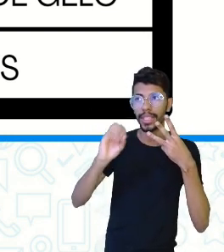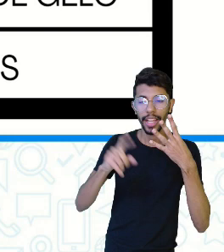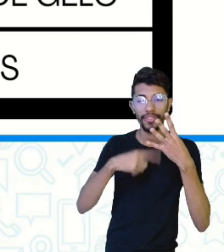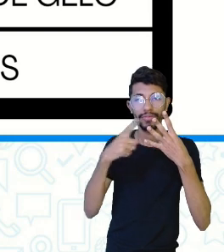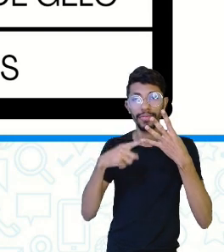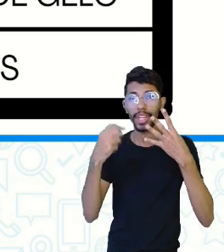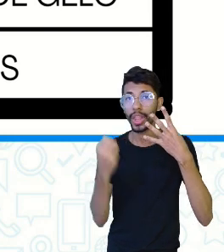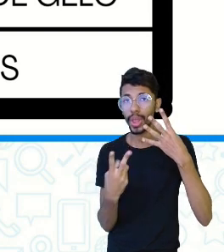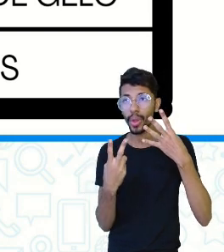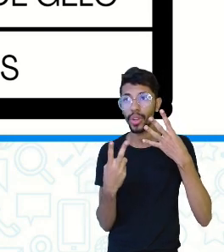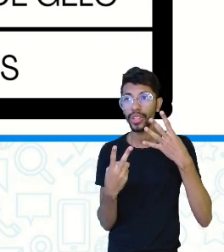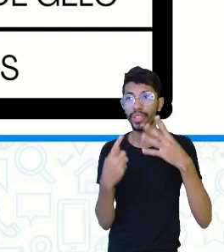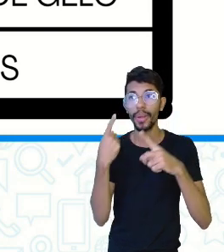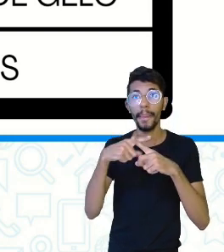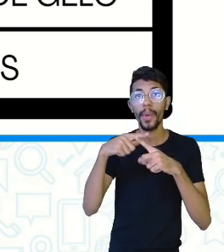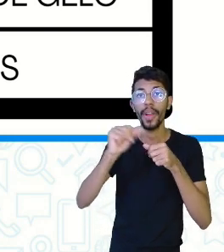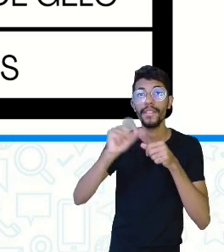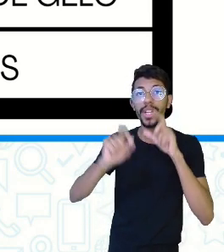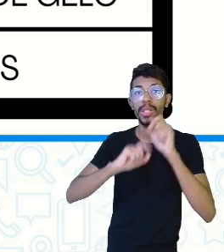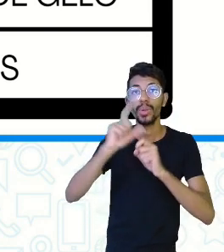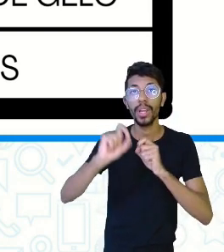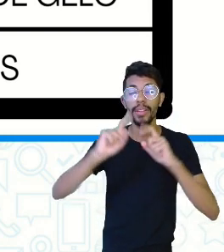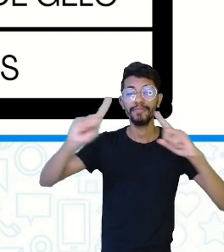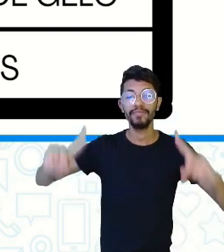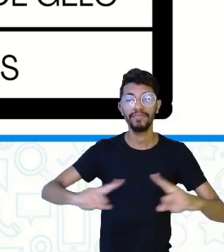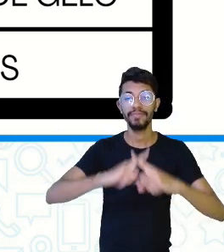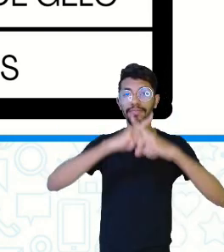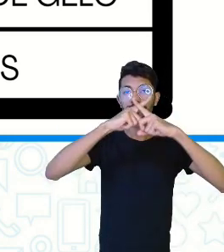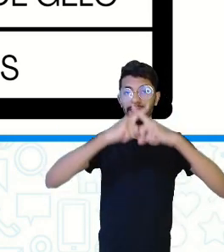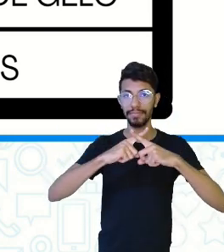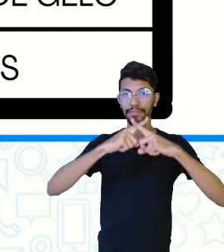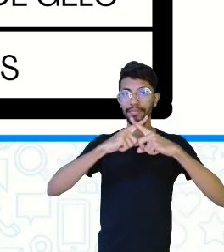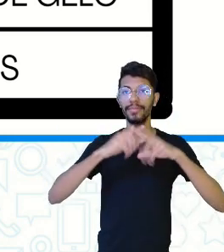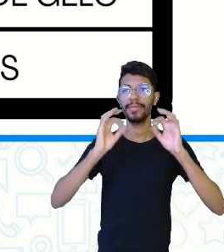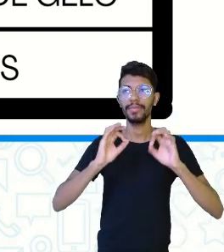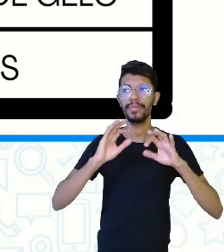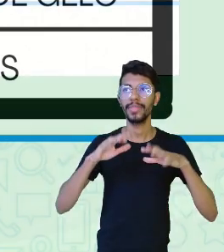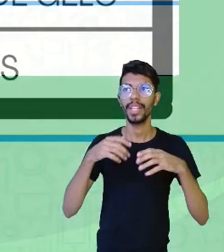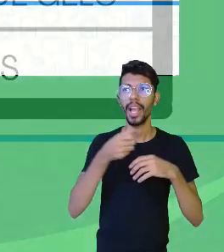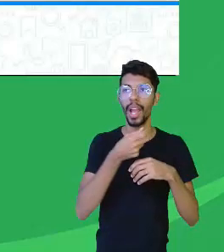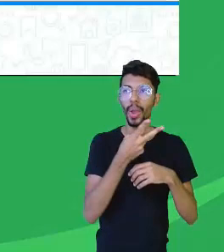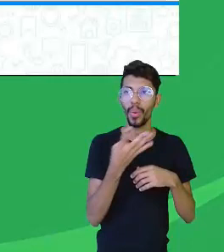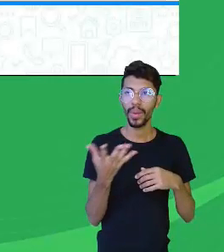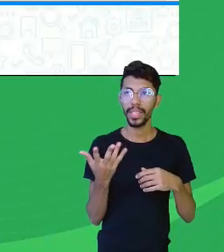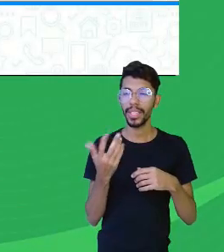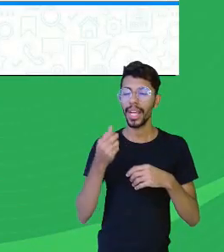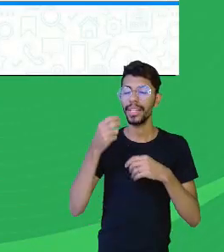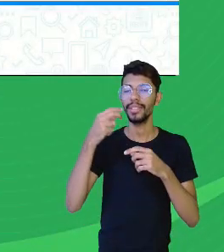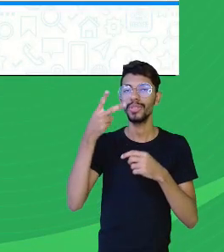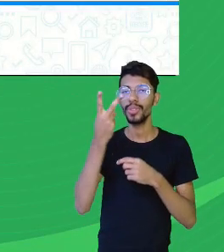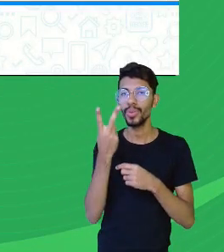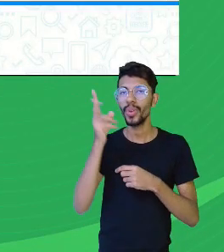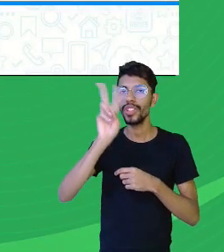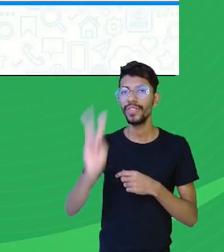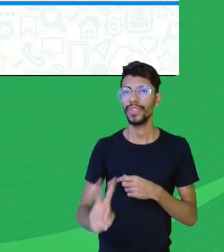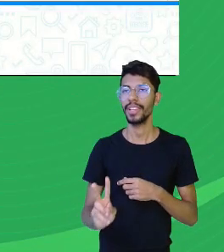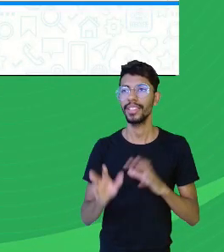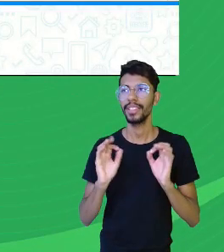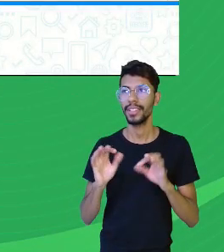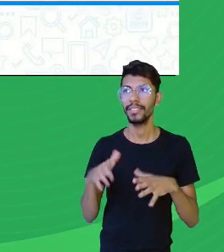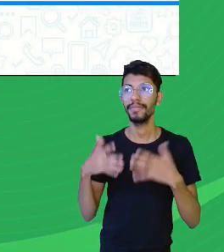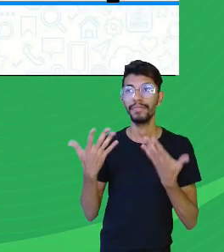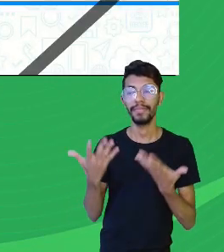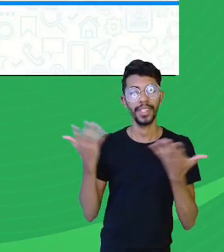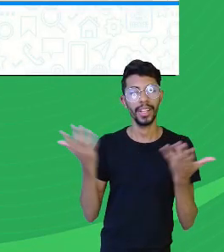2 biscoitos, porque ela multiplicou a quantidade que tinha 2 vezes, correto? Vamos para a